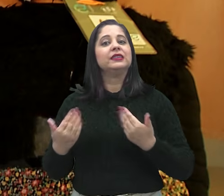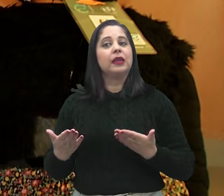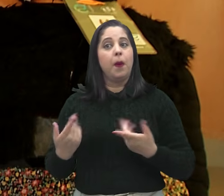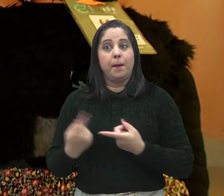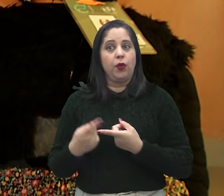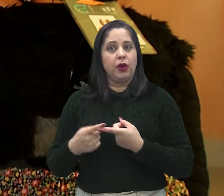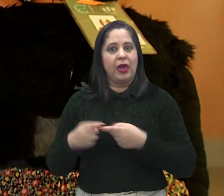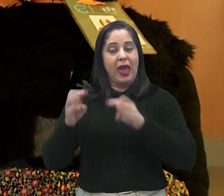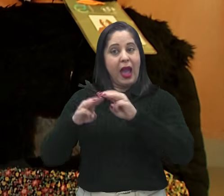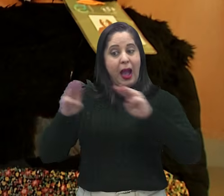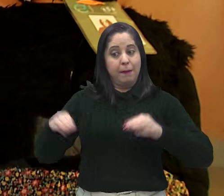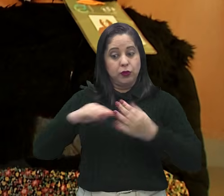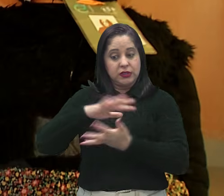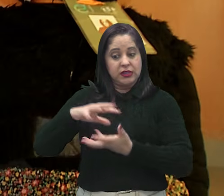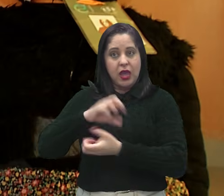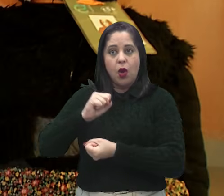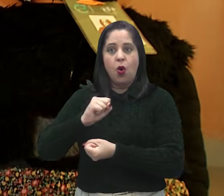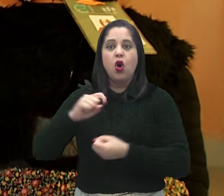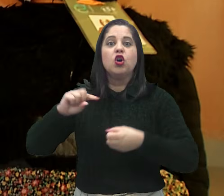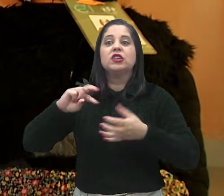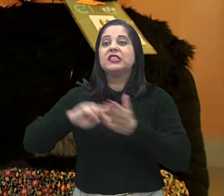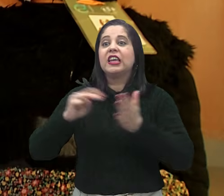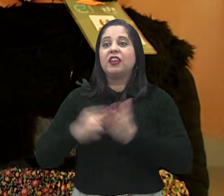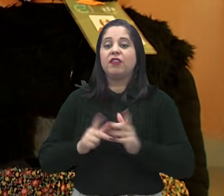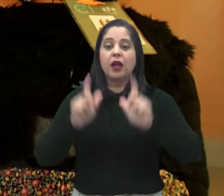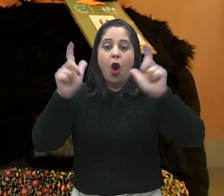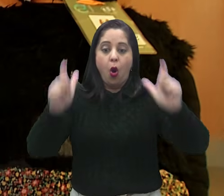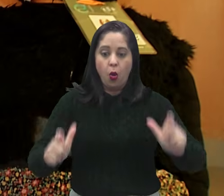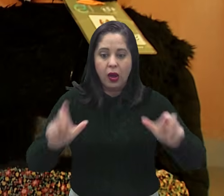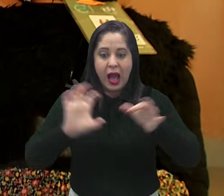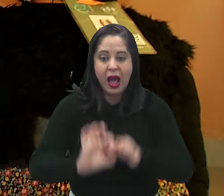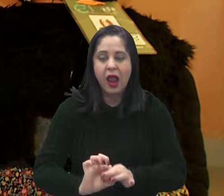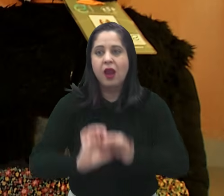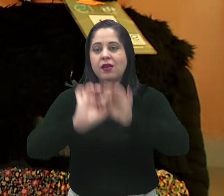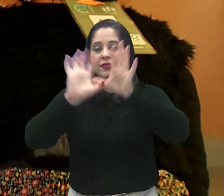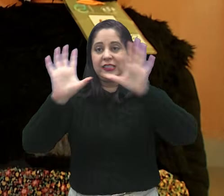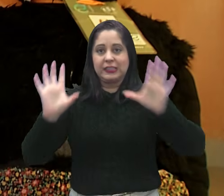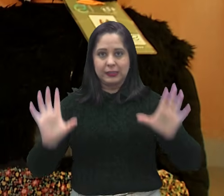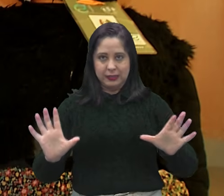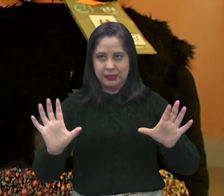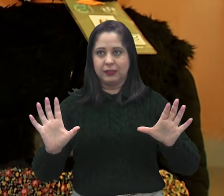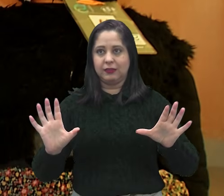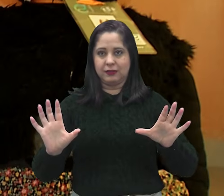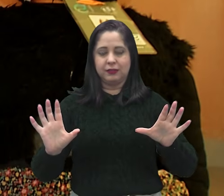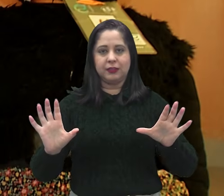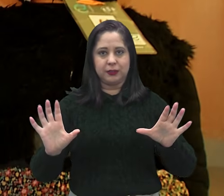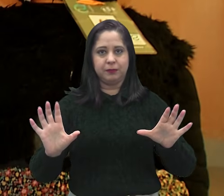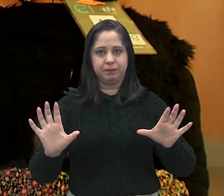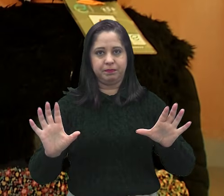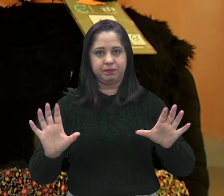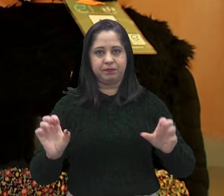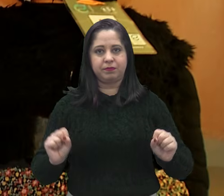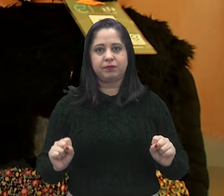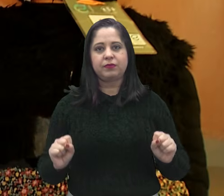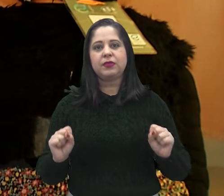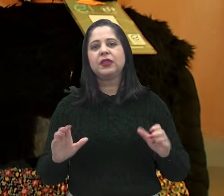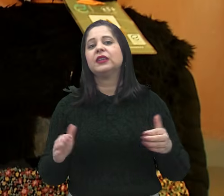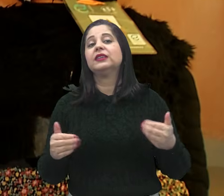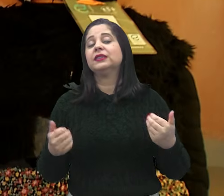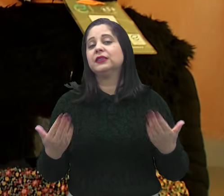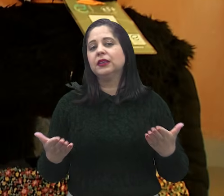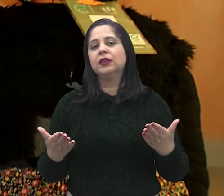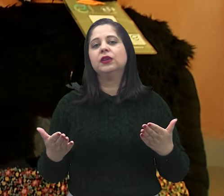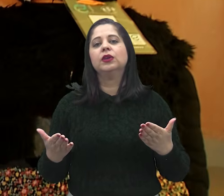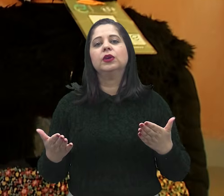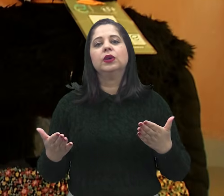ideia de um museu de território, onde o território era o objeto de trabalho da museologia. Então,